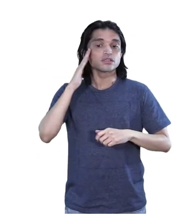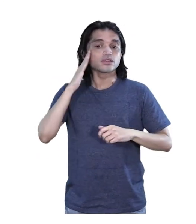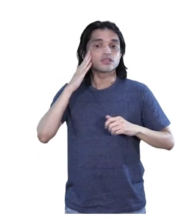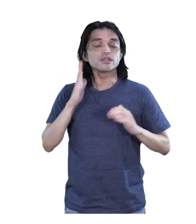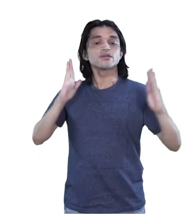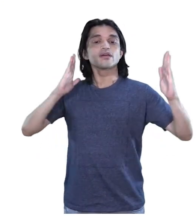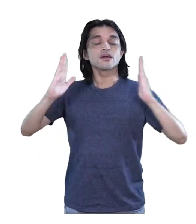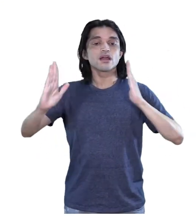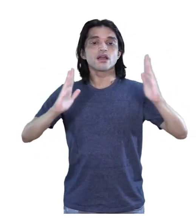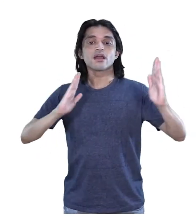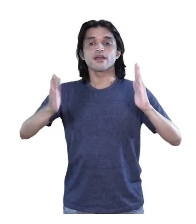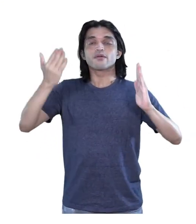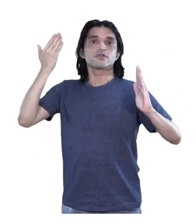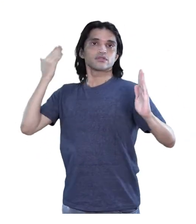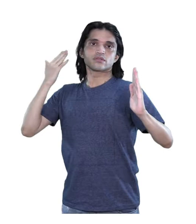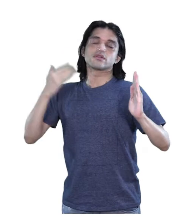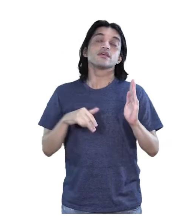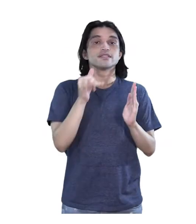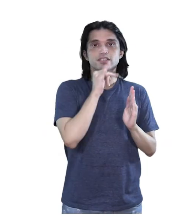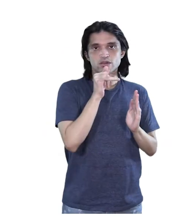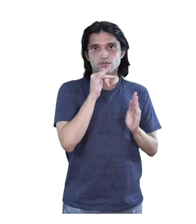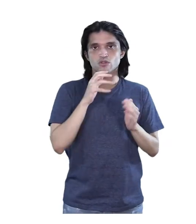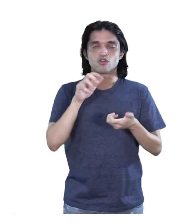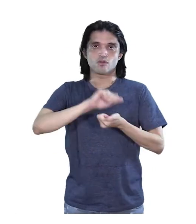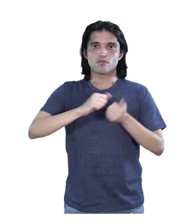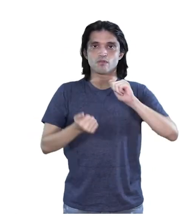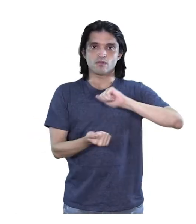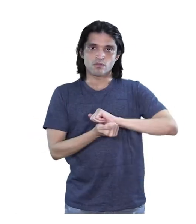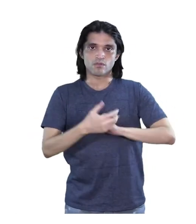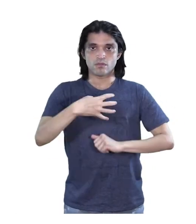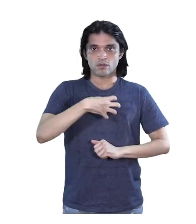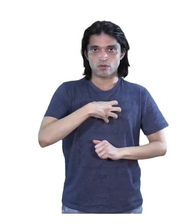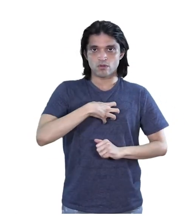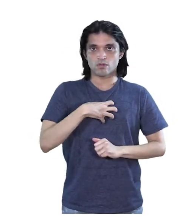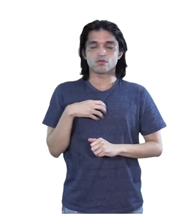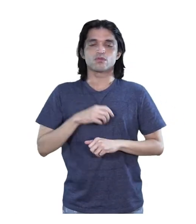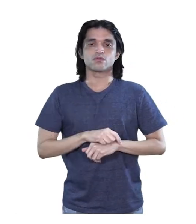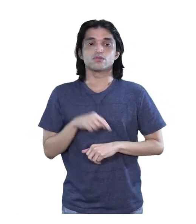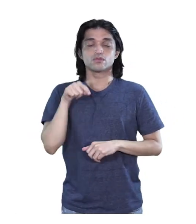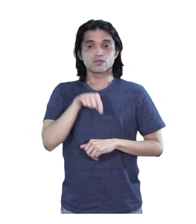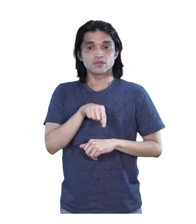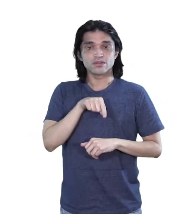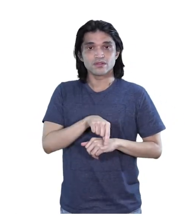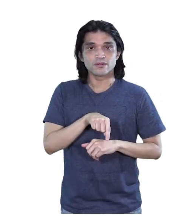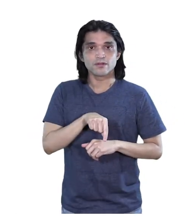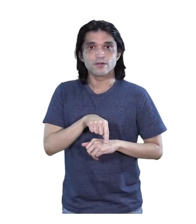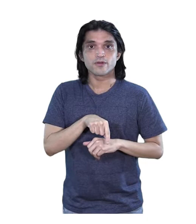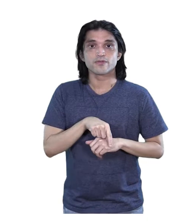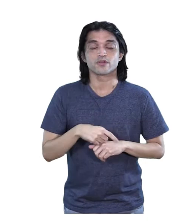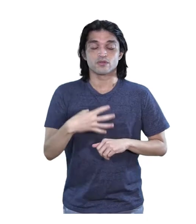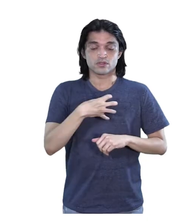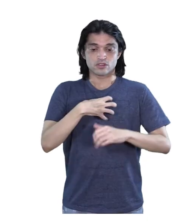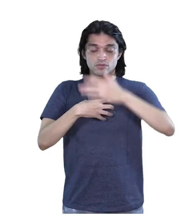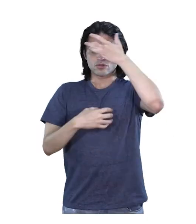época. A arte barroca, por exemplo, expressa as ideias e os sentimentos dos artistas do século